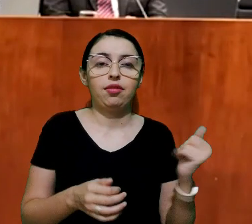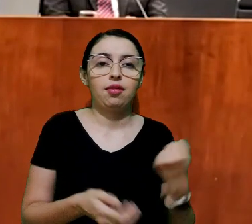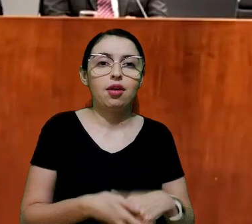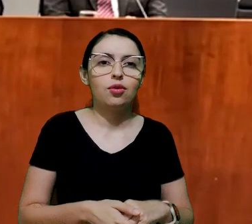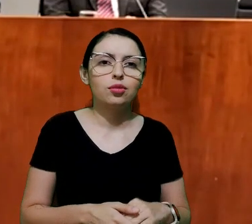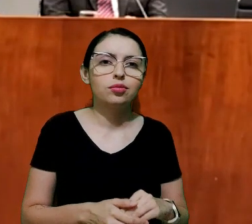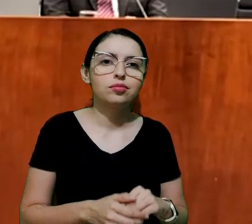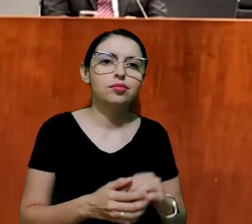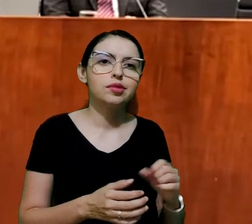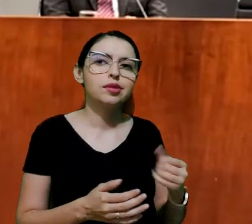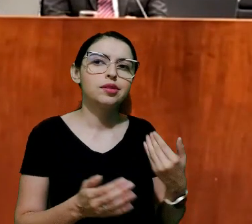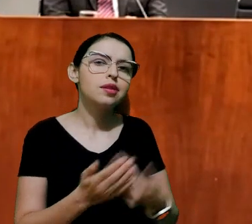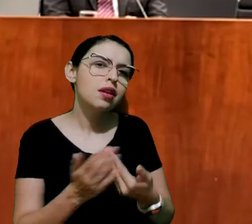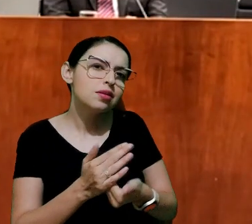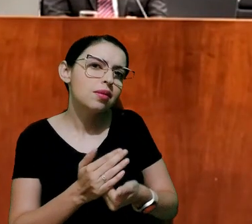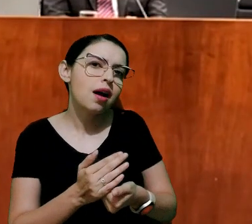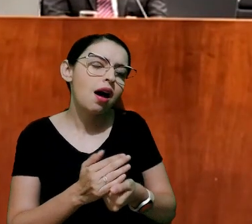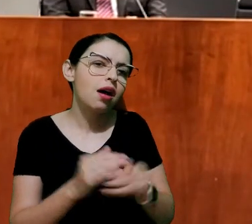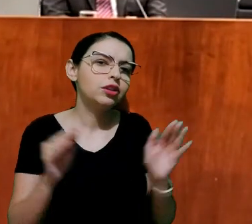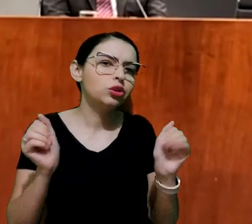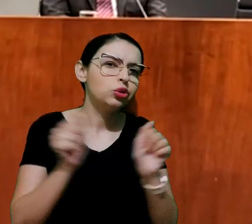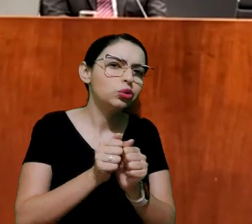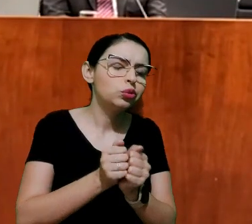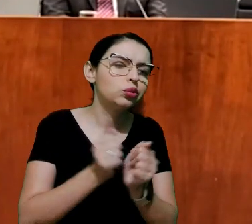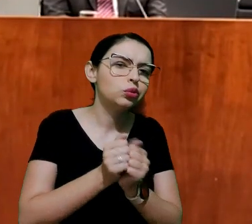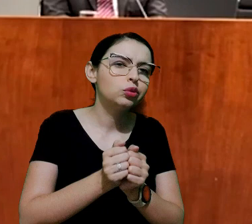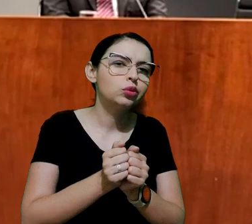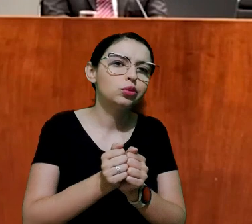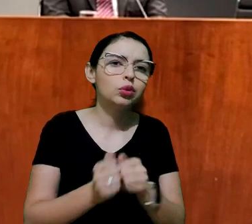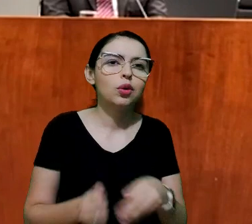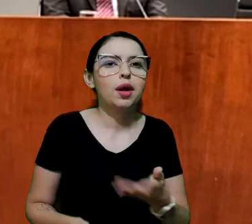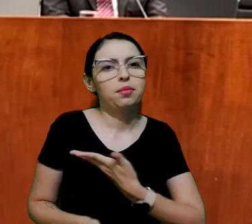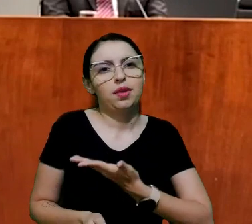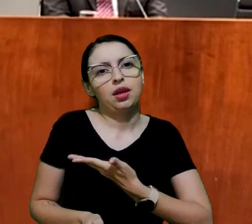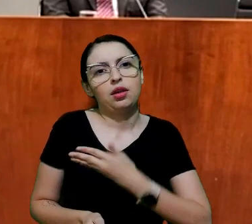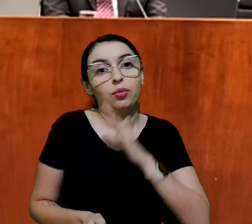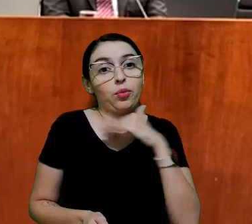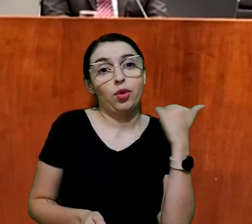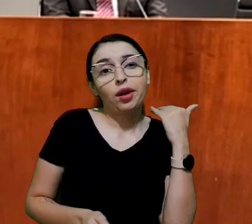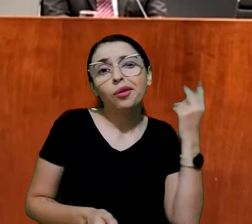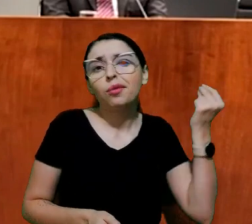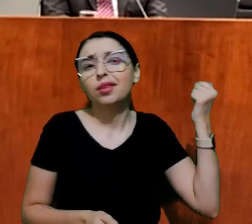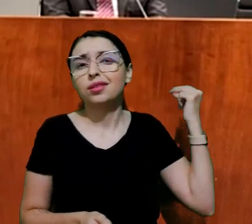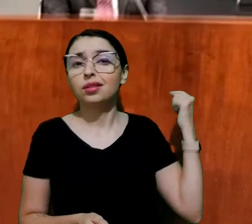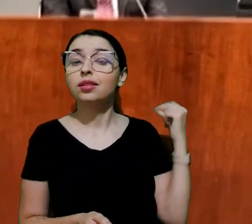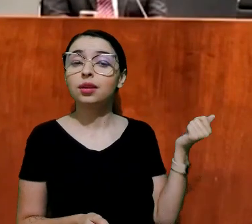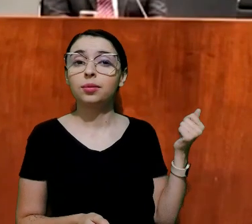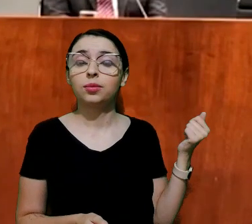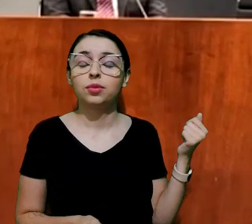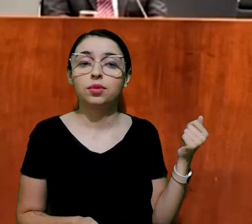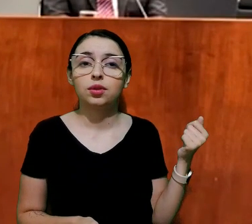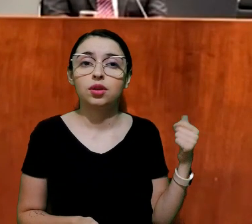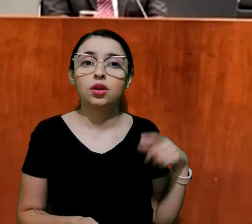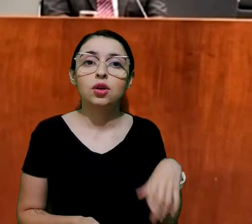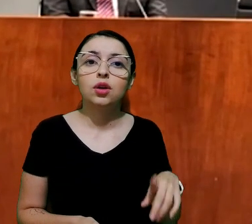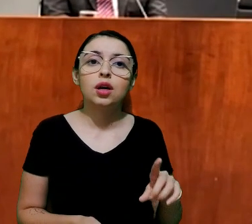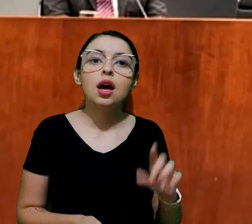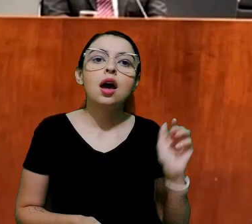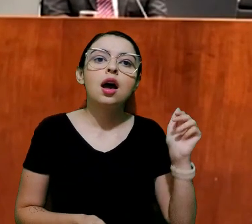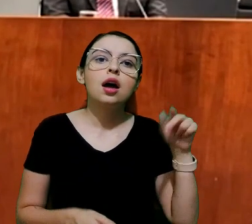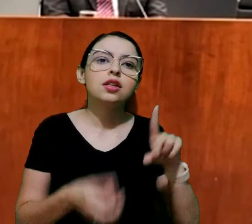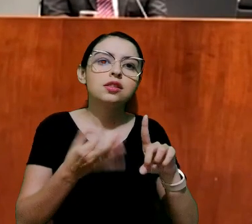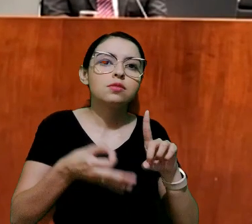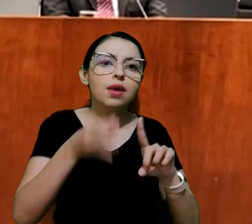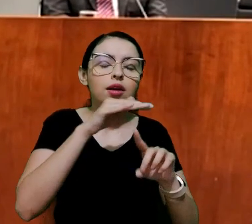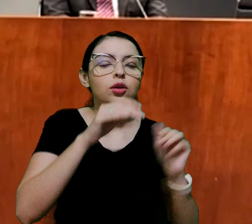no mestrado, fizemos matéria juntos também, com outro colega nosso que não vejo há muito tempo, que é o doutor desembargador Macário